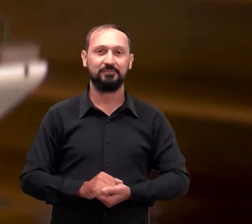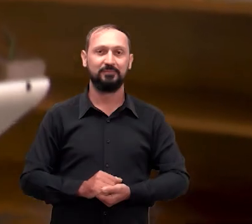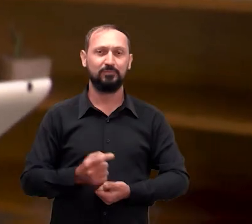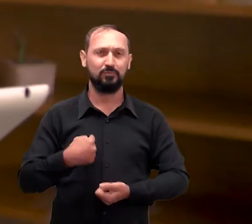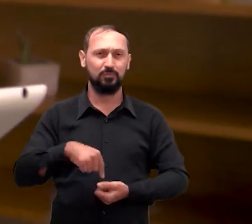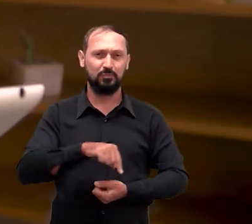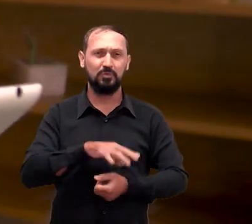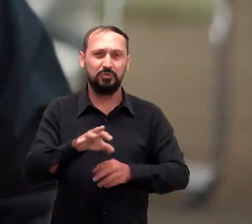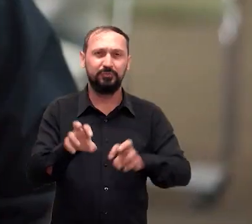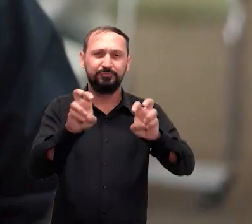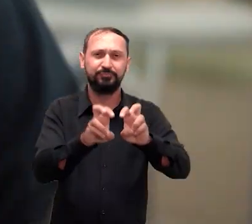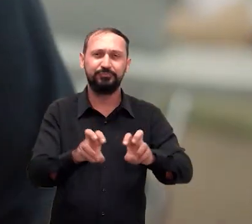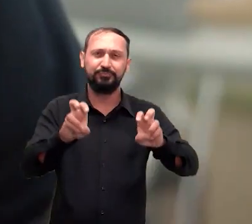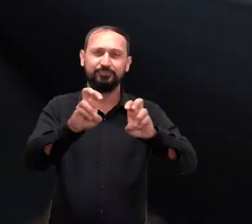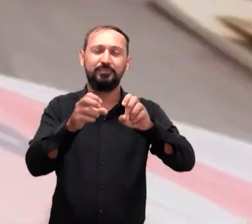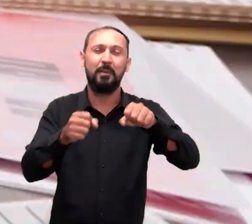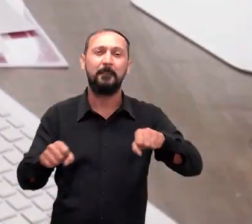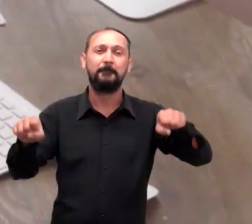Somos digitais.